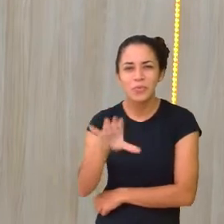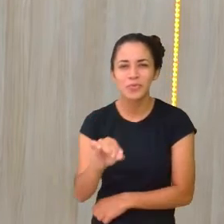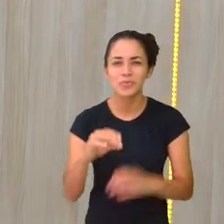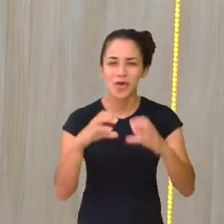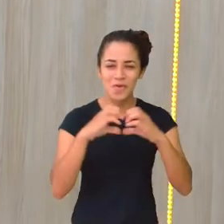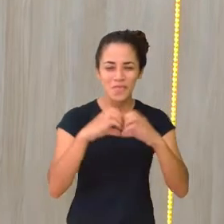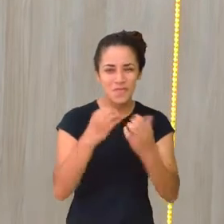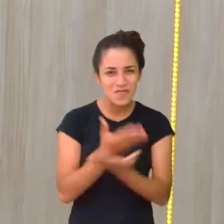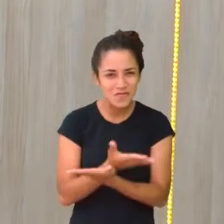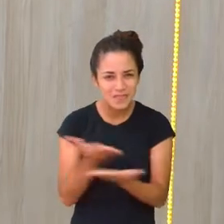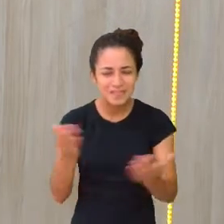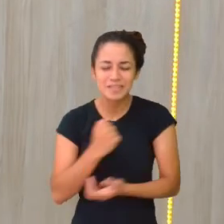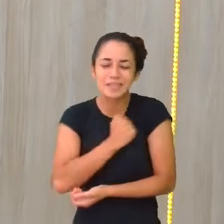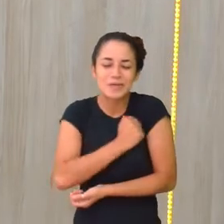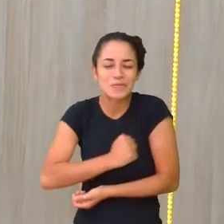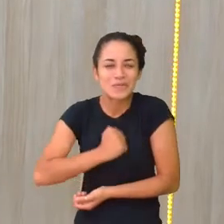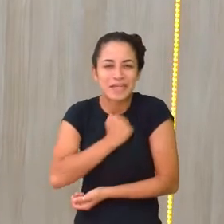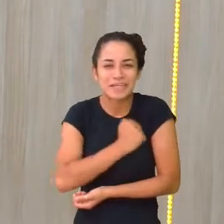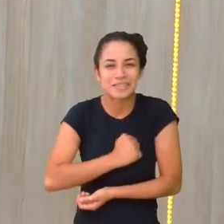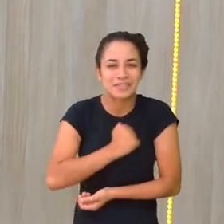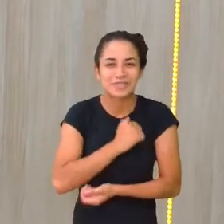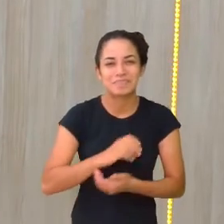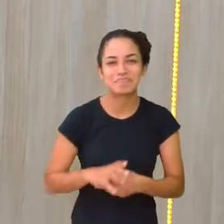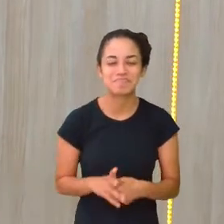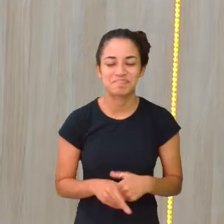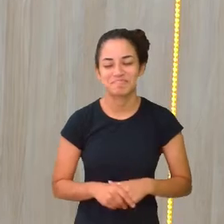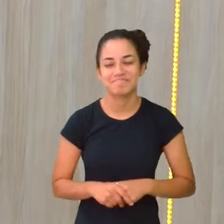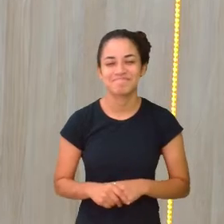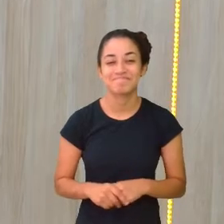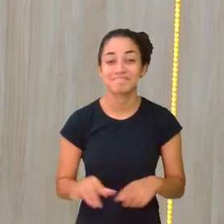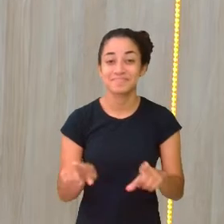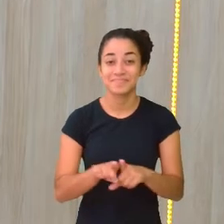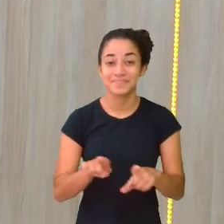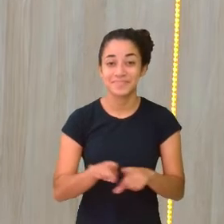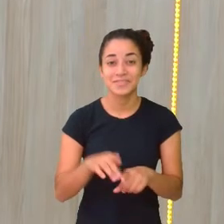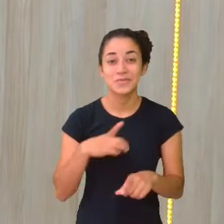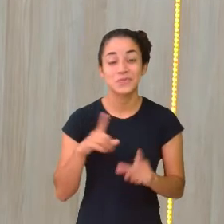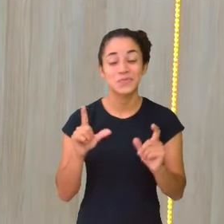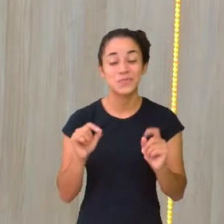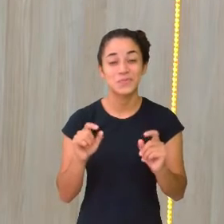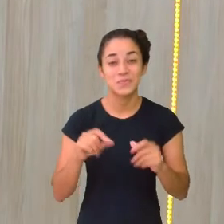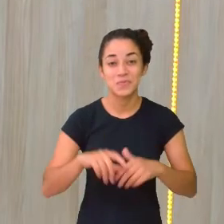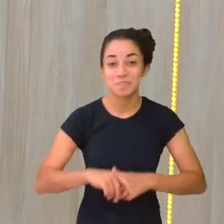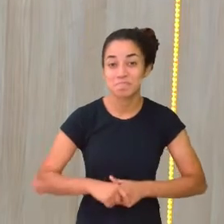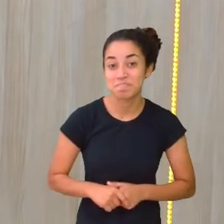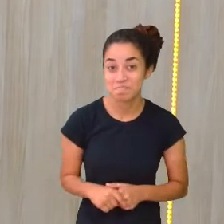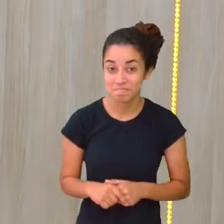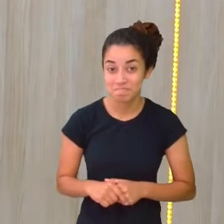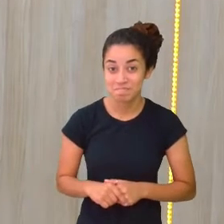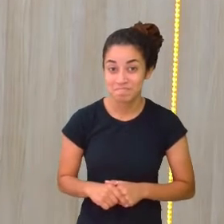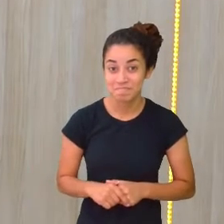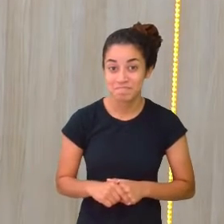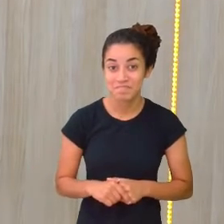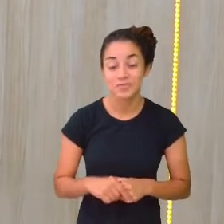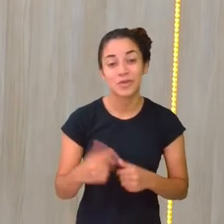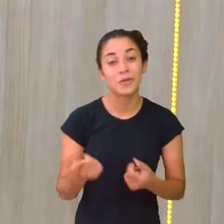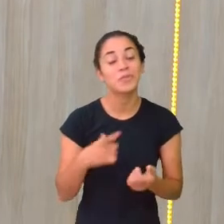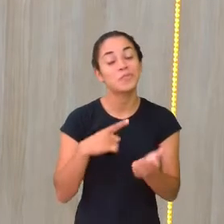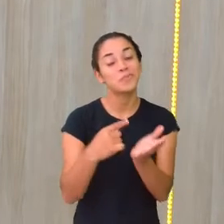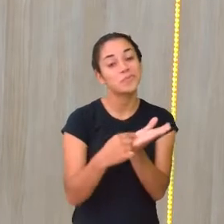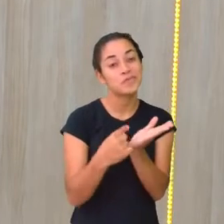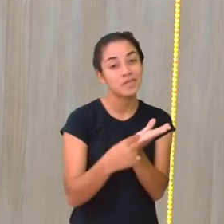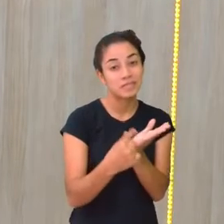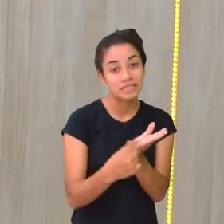você. Saudades. E também temos o quê? O nosso